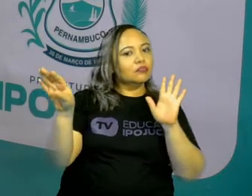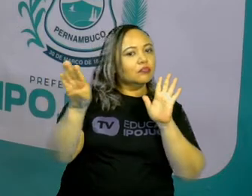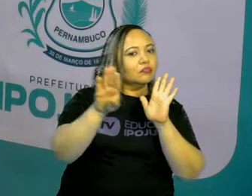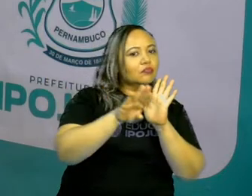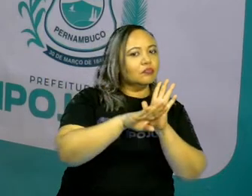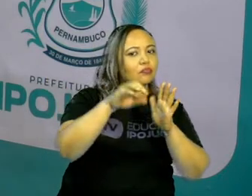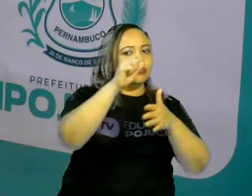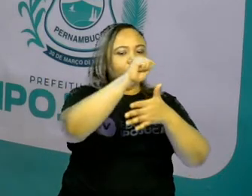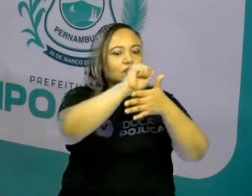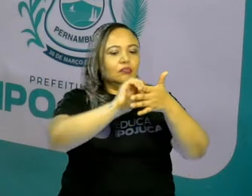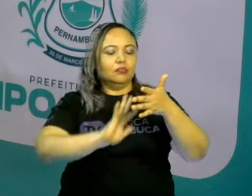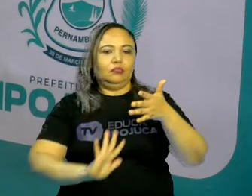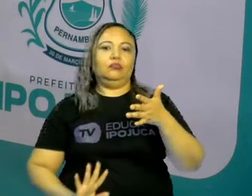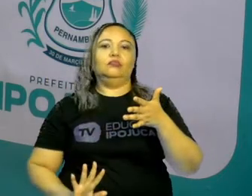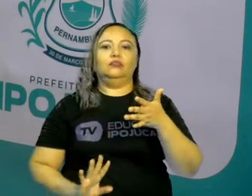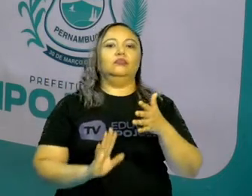nossa